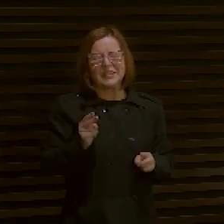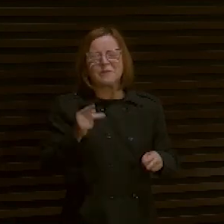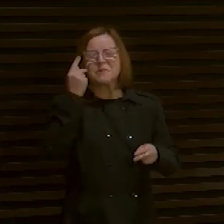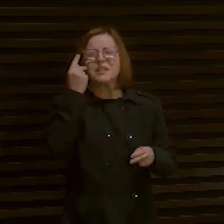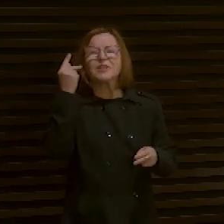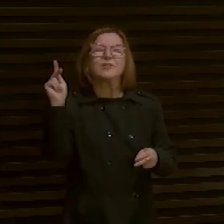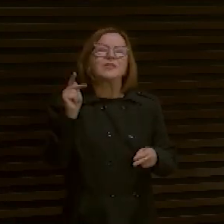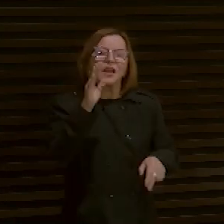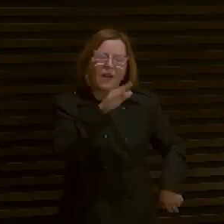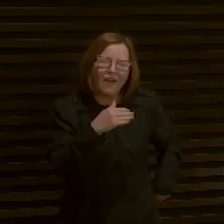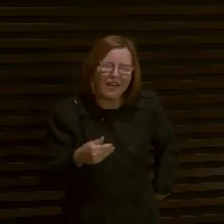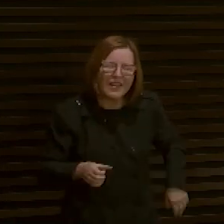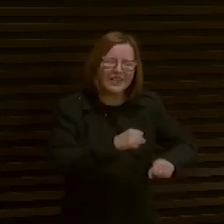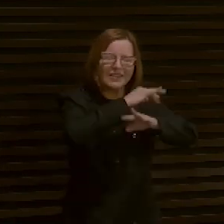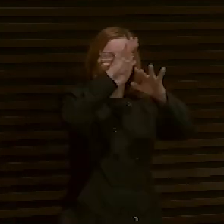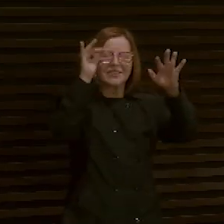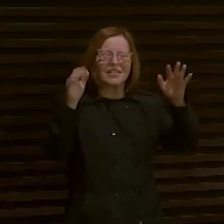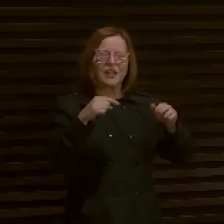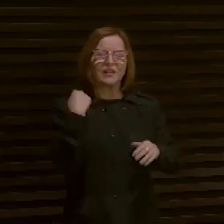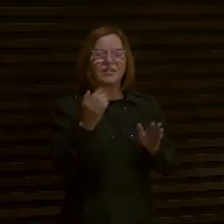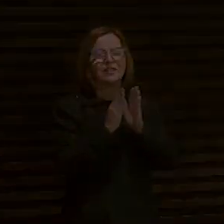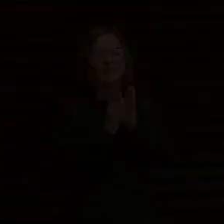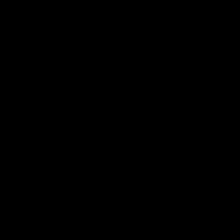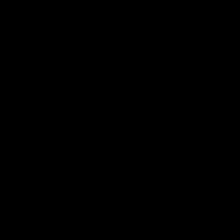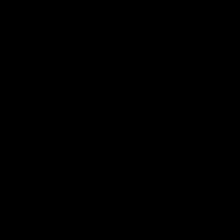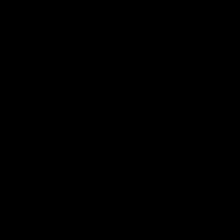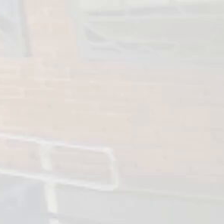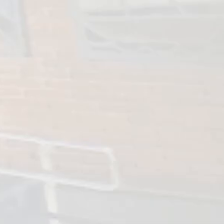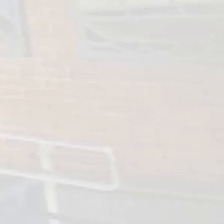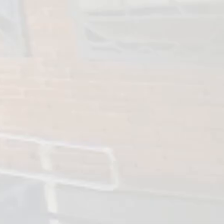para a Sua honra e para a Sua glória. E nós oramos em nome de Jesus. Amém. Amém.